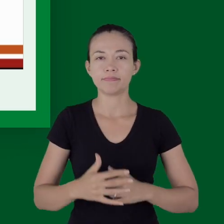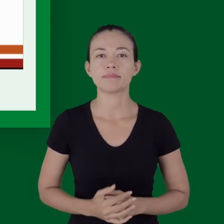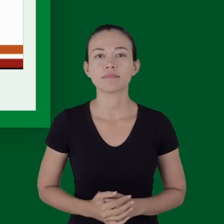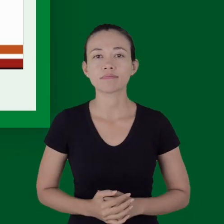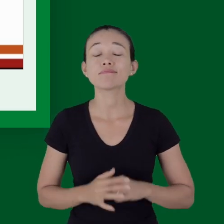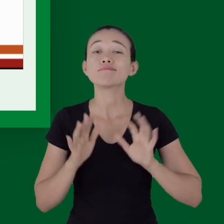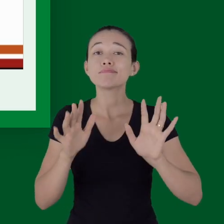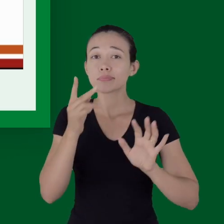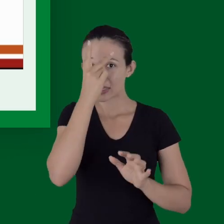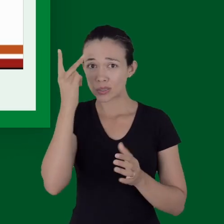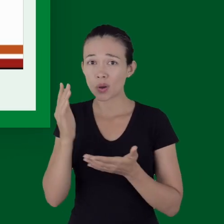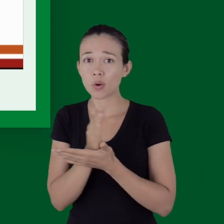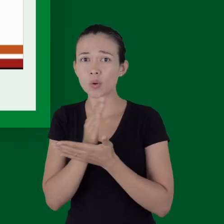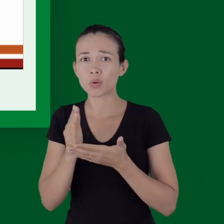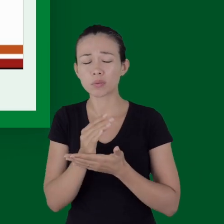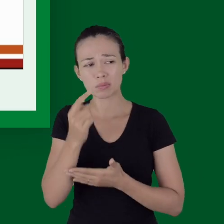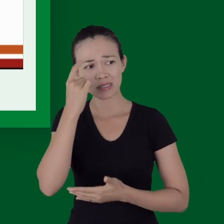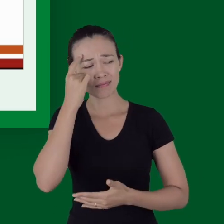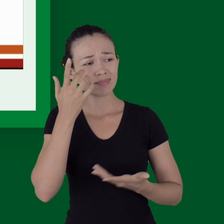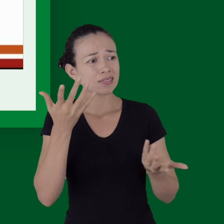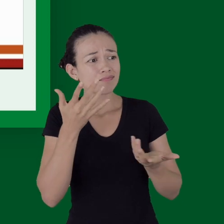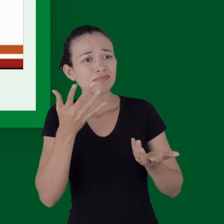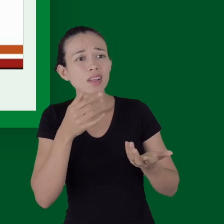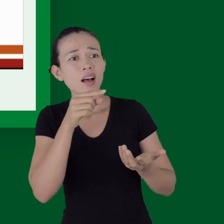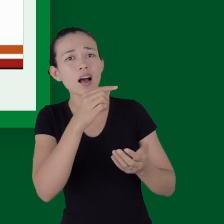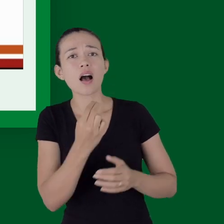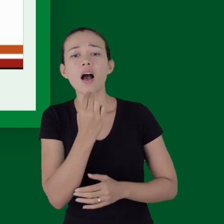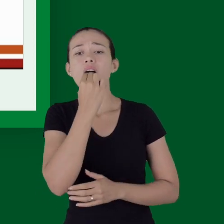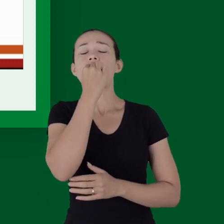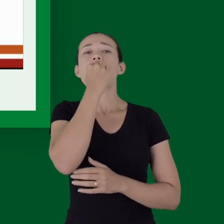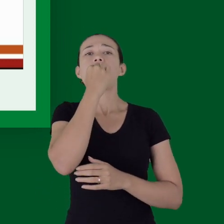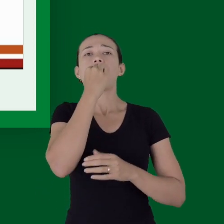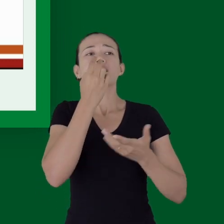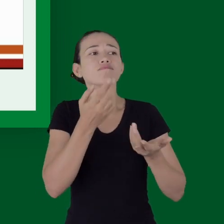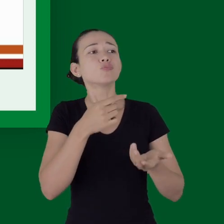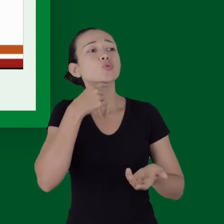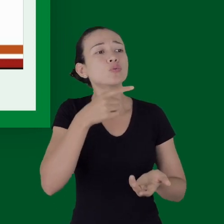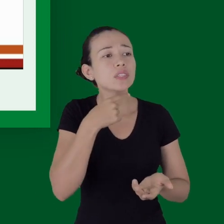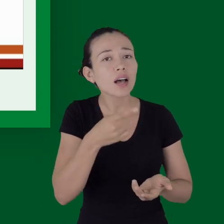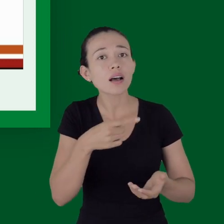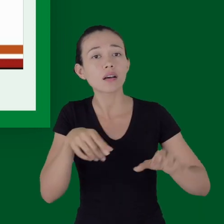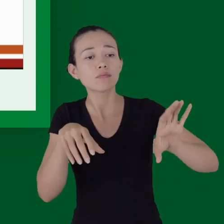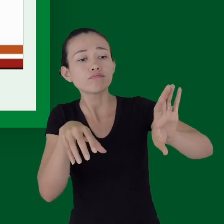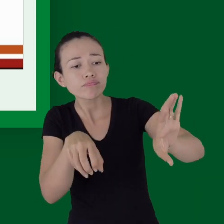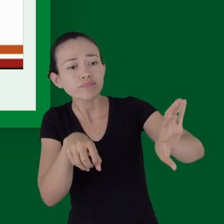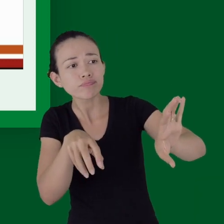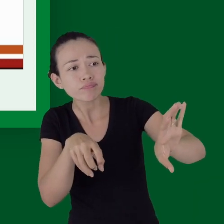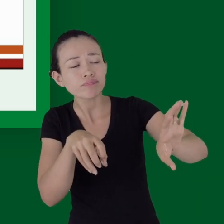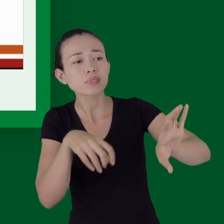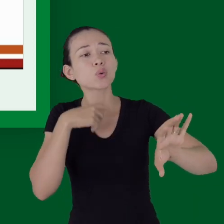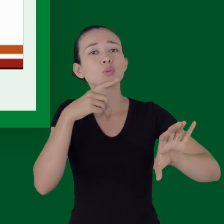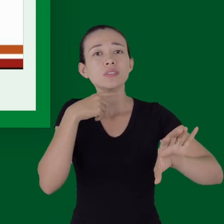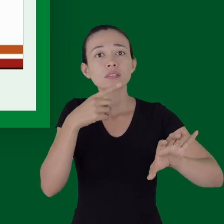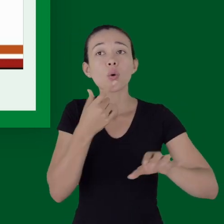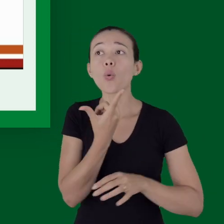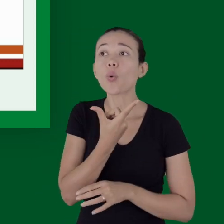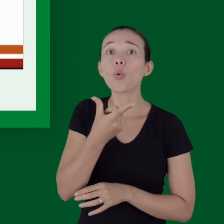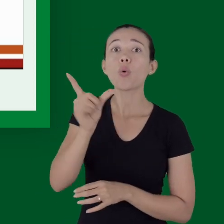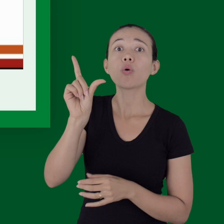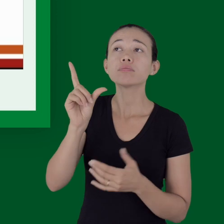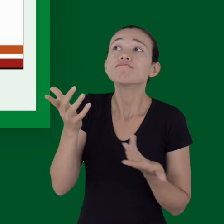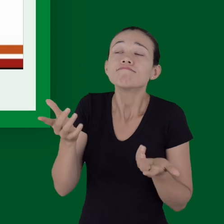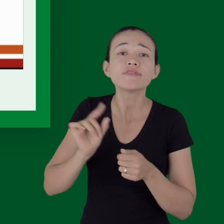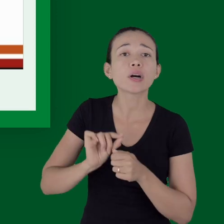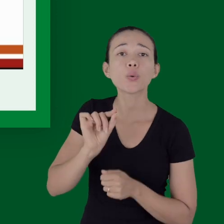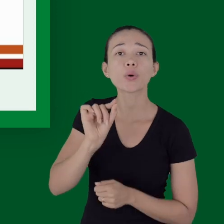E aqui, né, o terror de todo mundo, e se não conseguir intubar e nem ventilar o paciente? Qual alternativa a gente